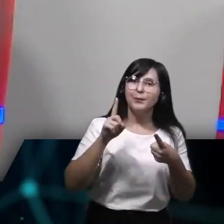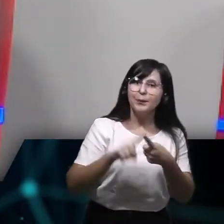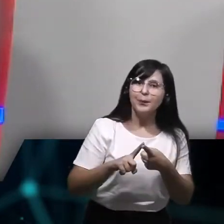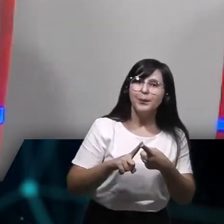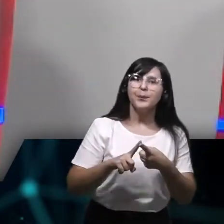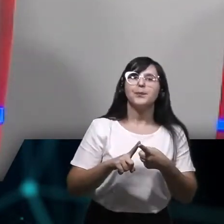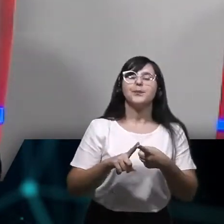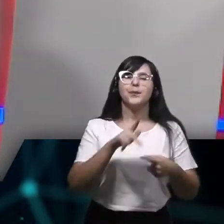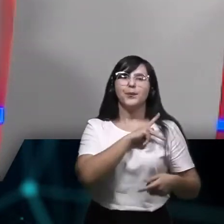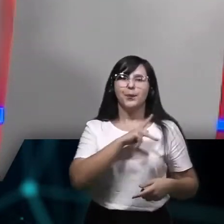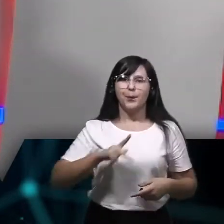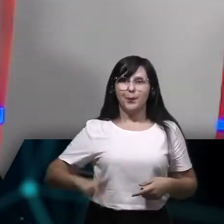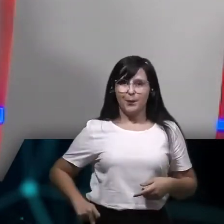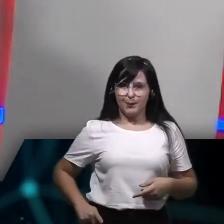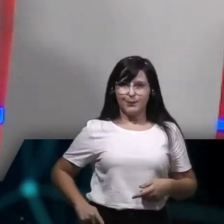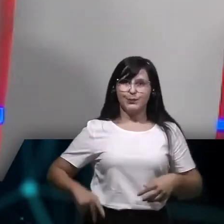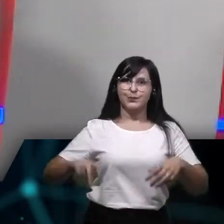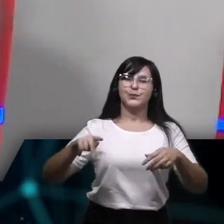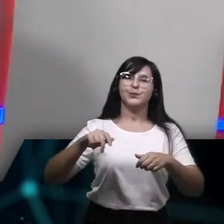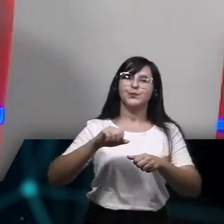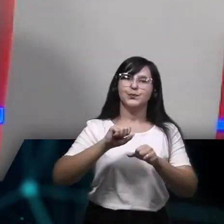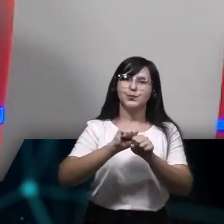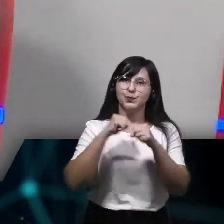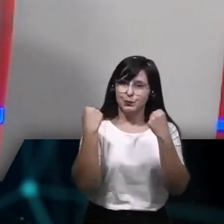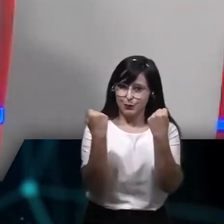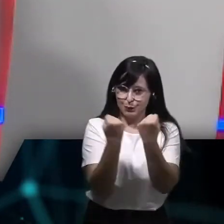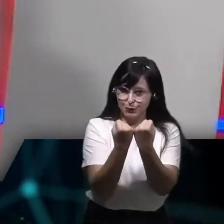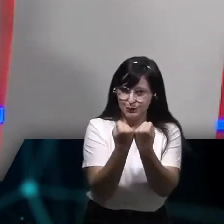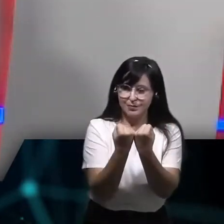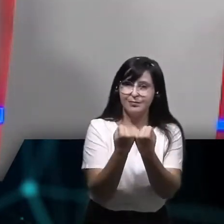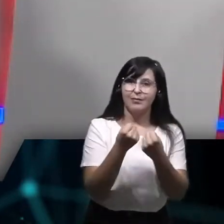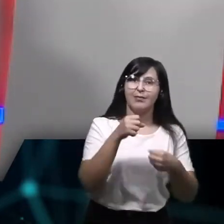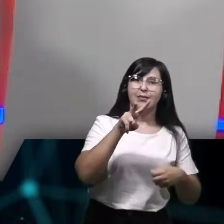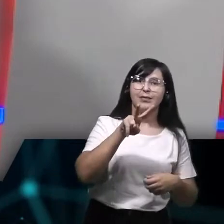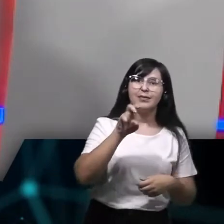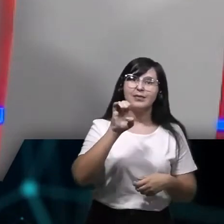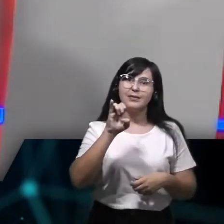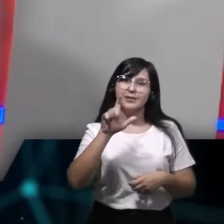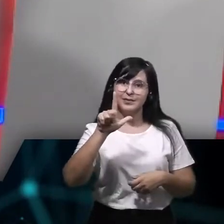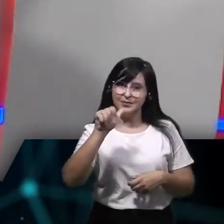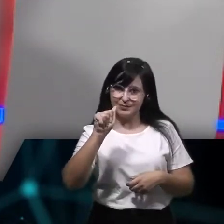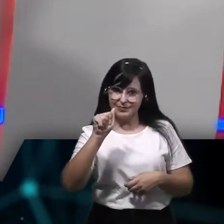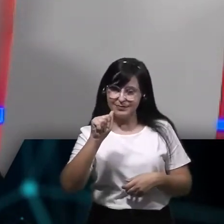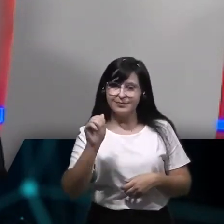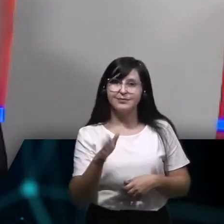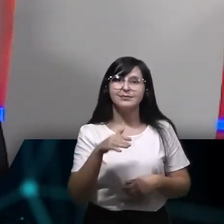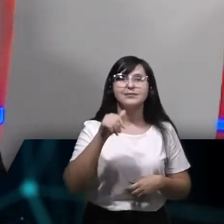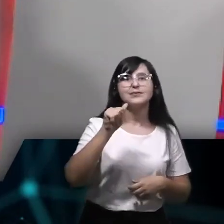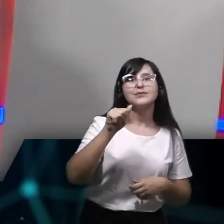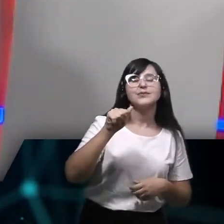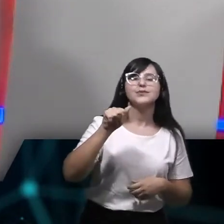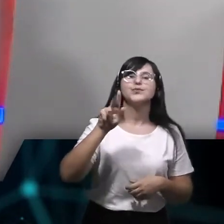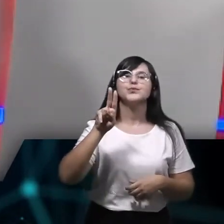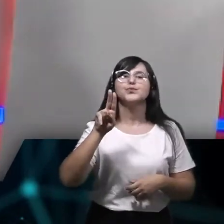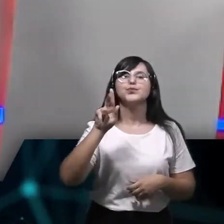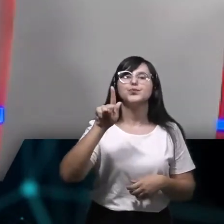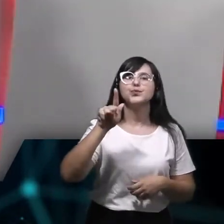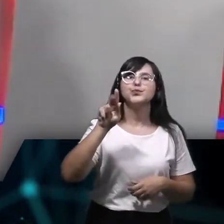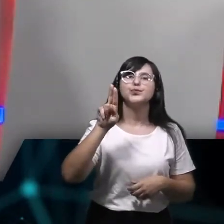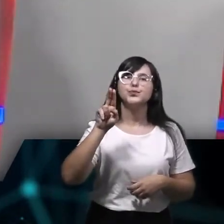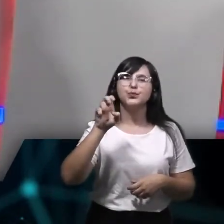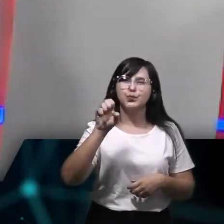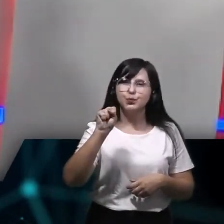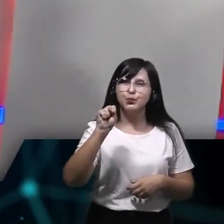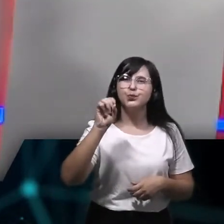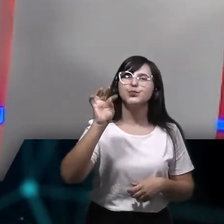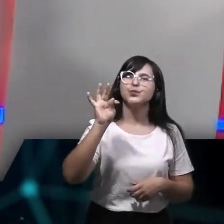Associação dos Moradores da Vila Augusto, ok? No momento estou afastado por causa da minha candidatura. Tenho 32 anos, sou pai de família,